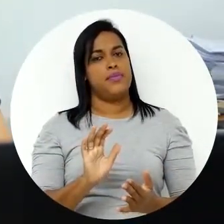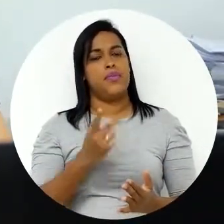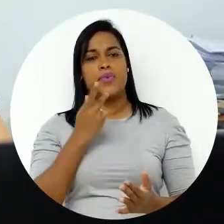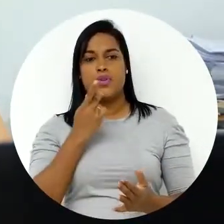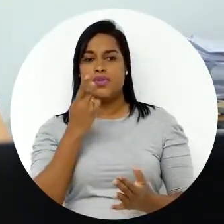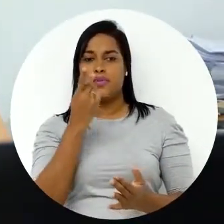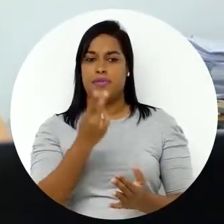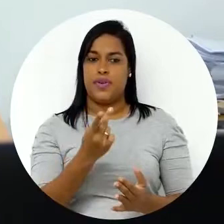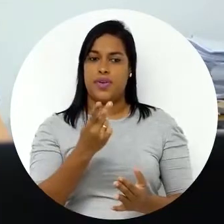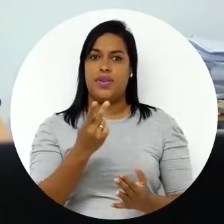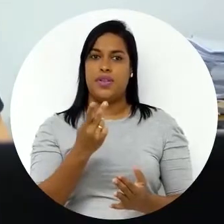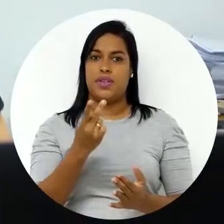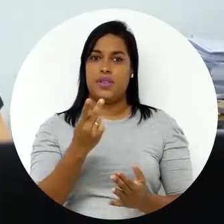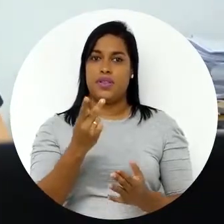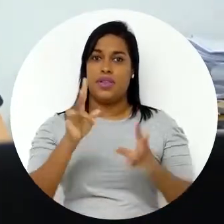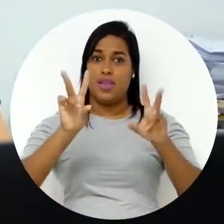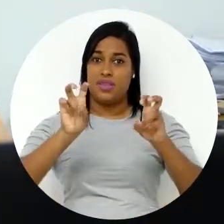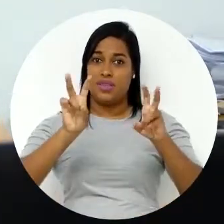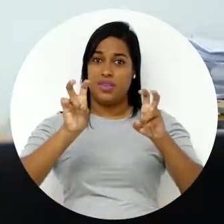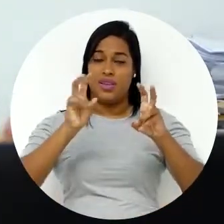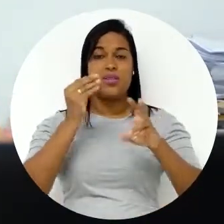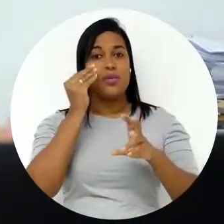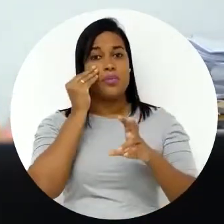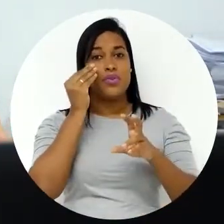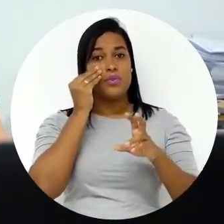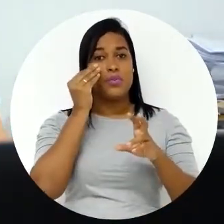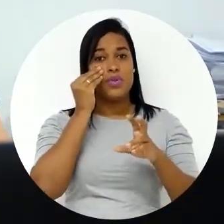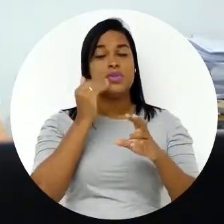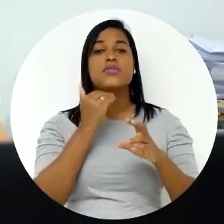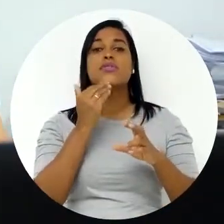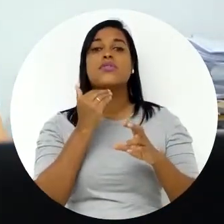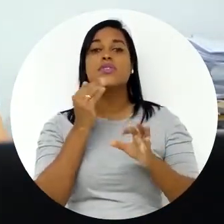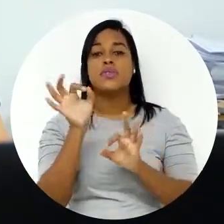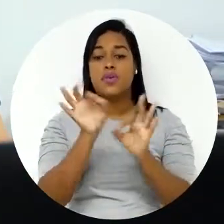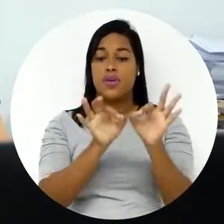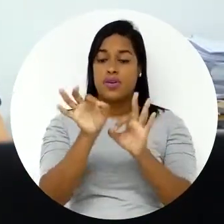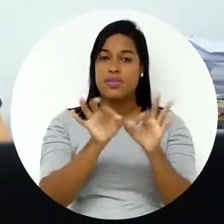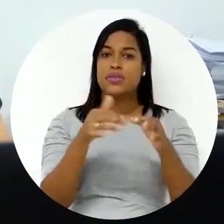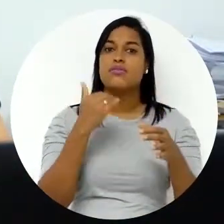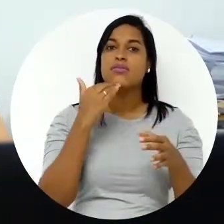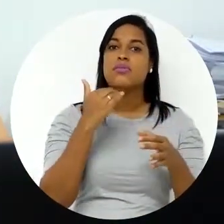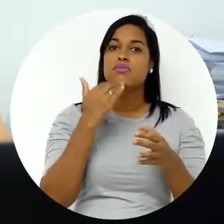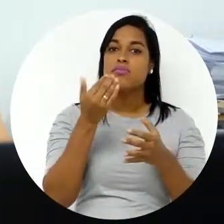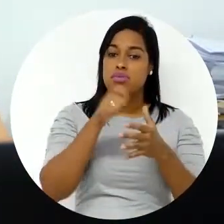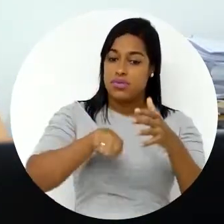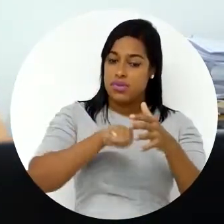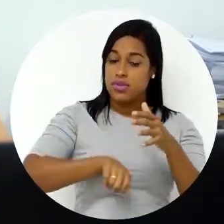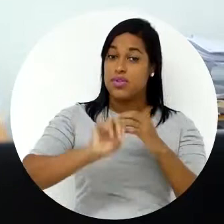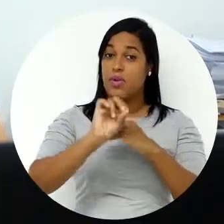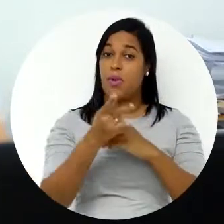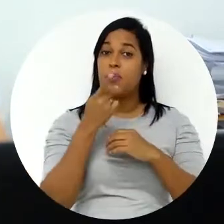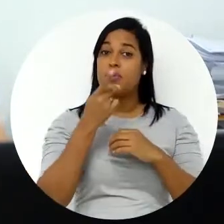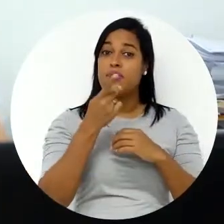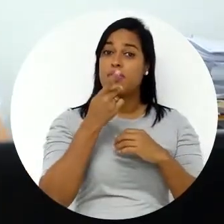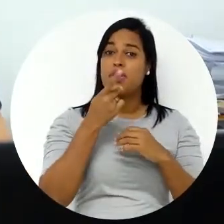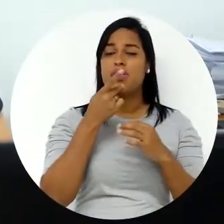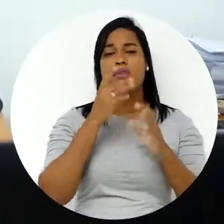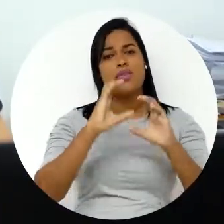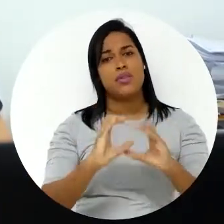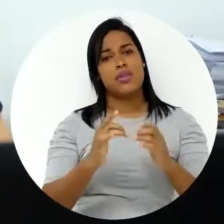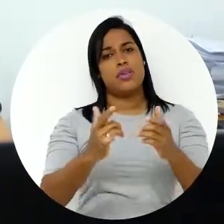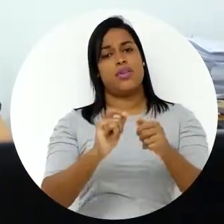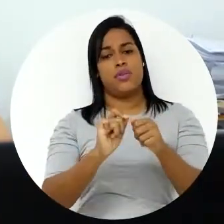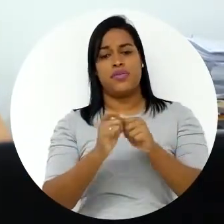será que o que se diz é dito de uma forma, de uma perspectiva sem uma preparação, sem uma estratégia de escrita, ou o falante, de